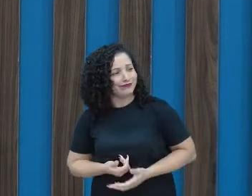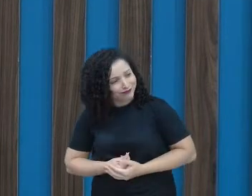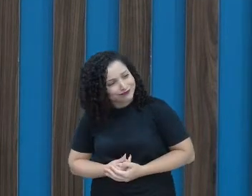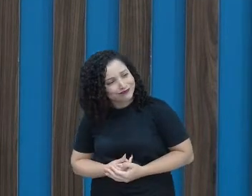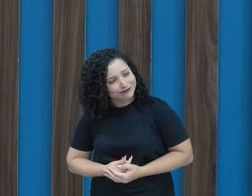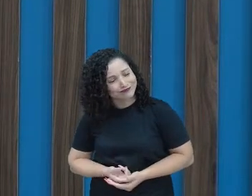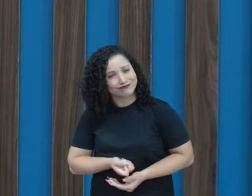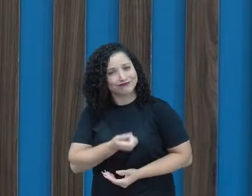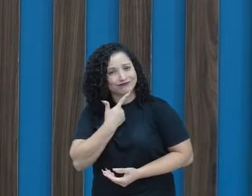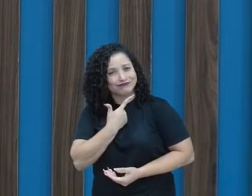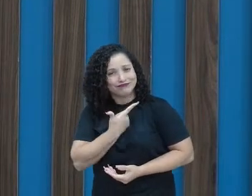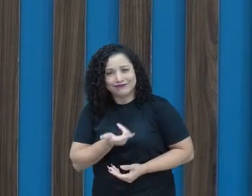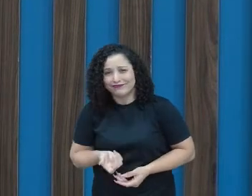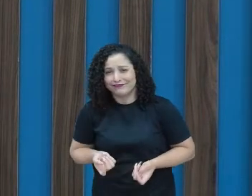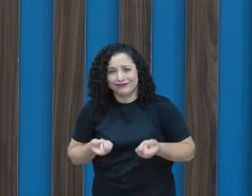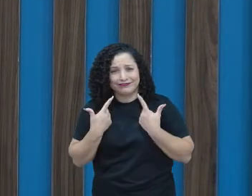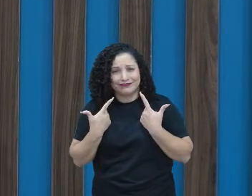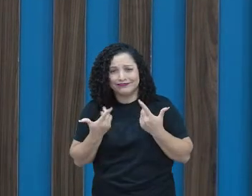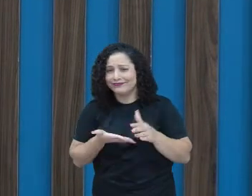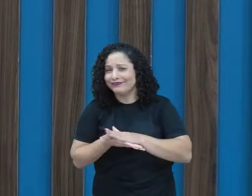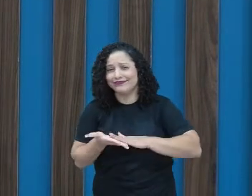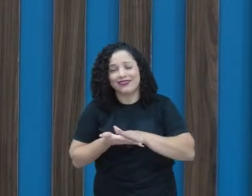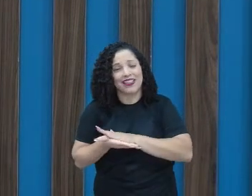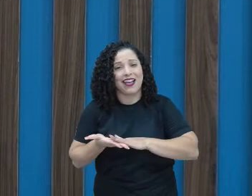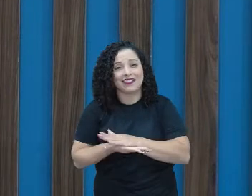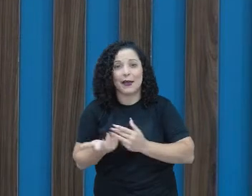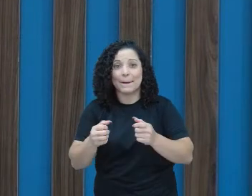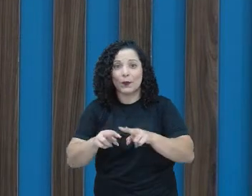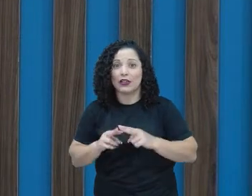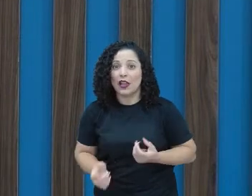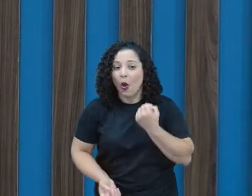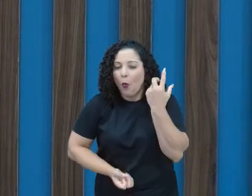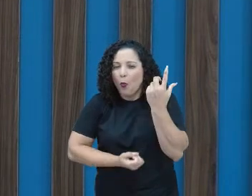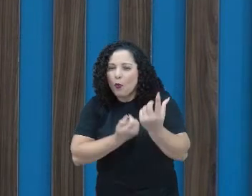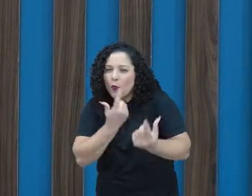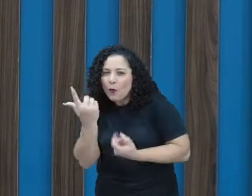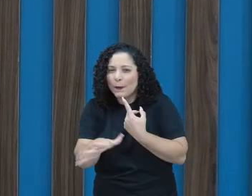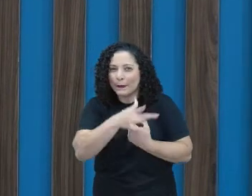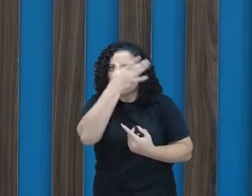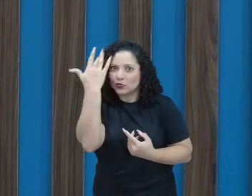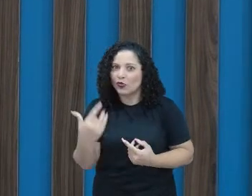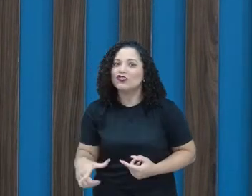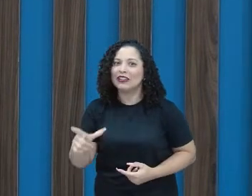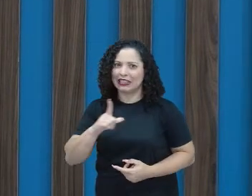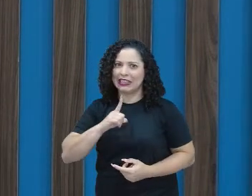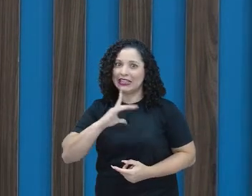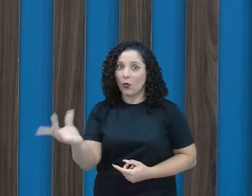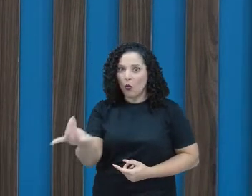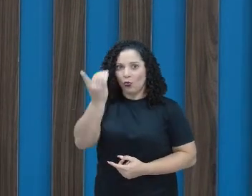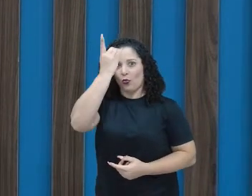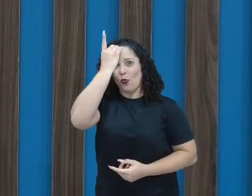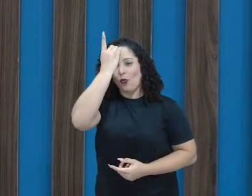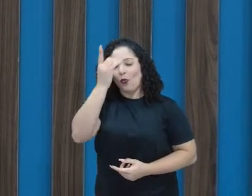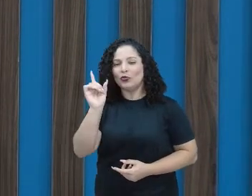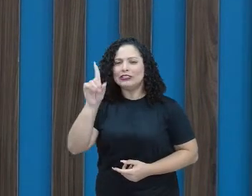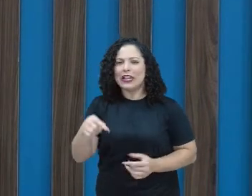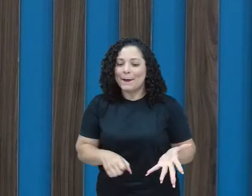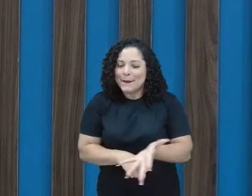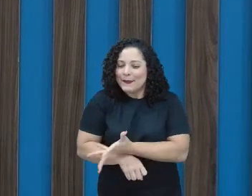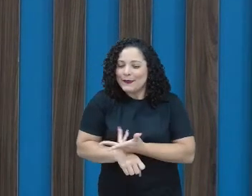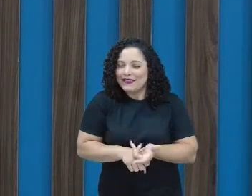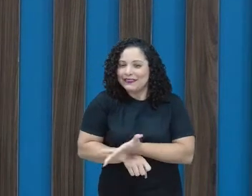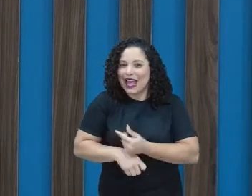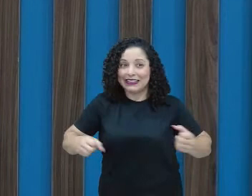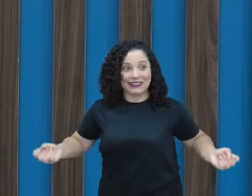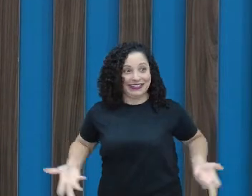talento, né, para contar, né, professora? E fazer Isso. a gente rir bastante, né, achar engraçado aquilo. Uma coisa que se fosse